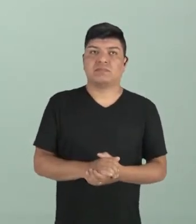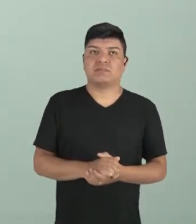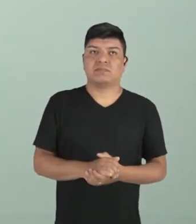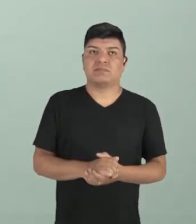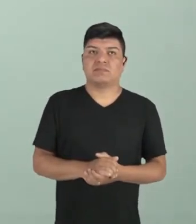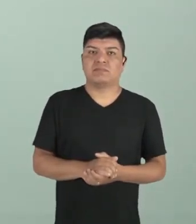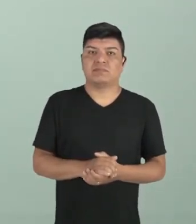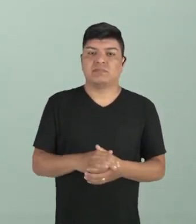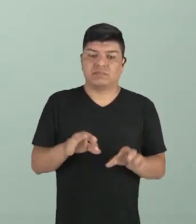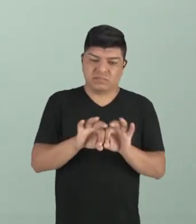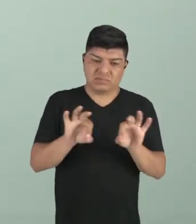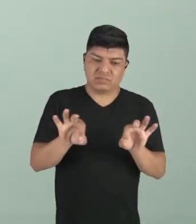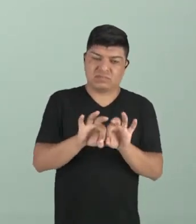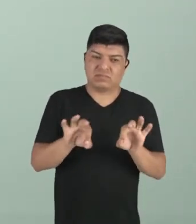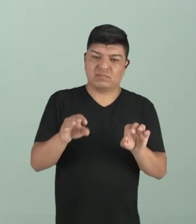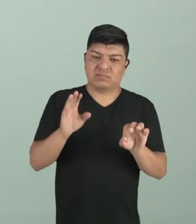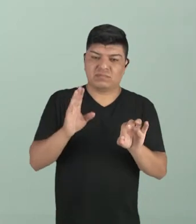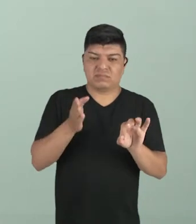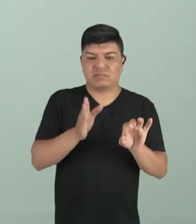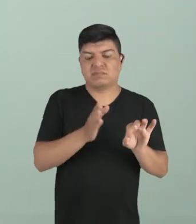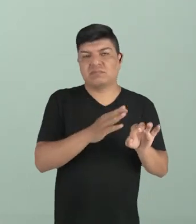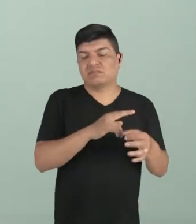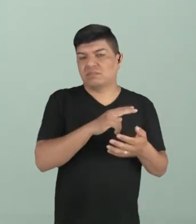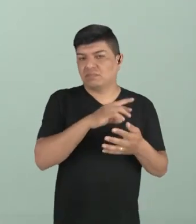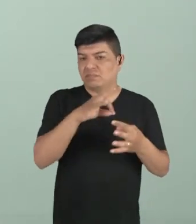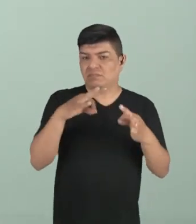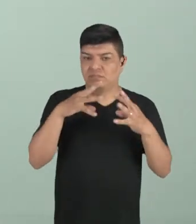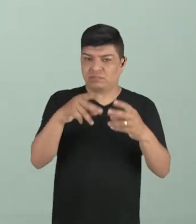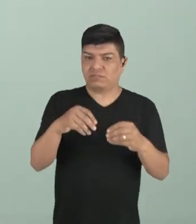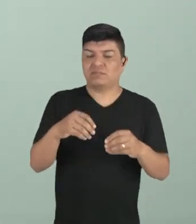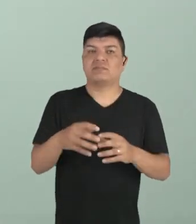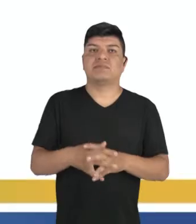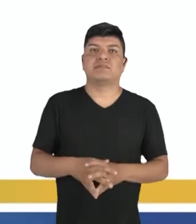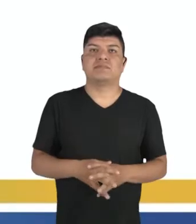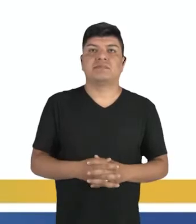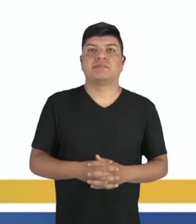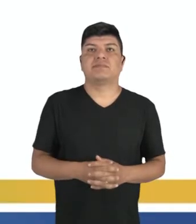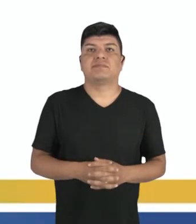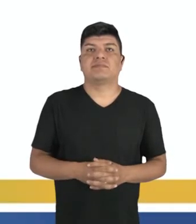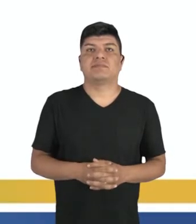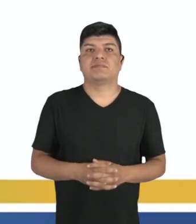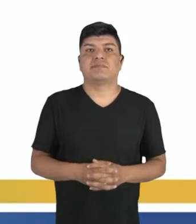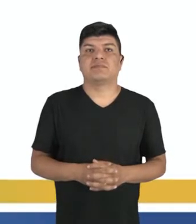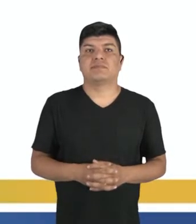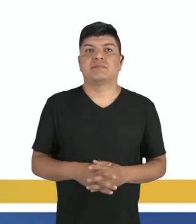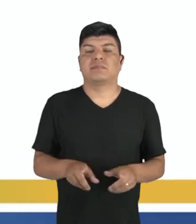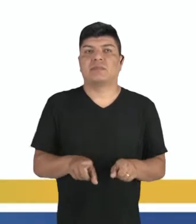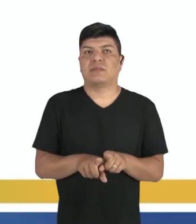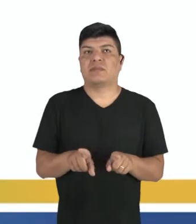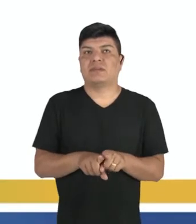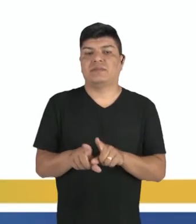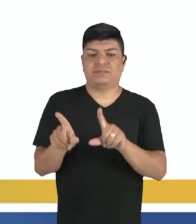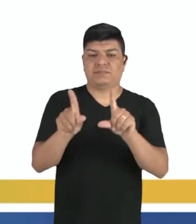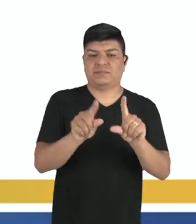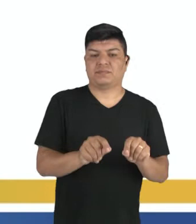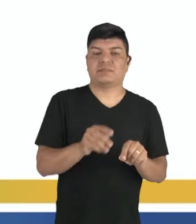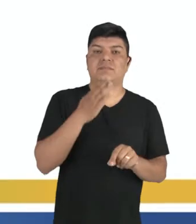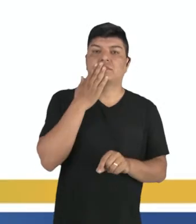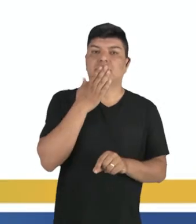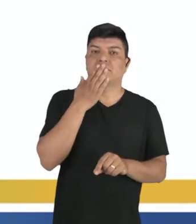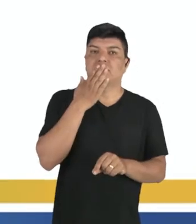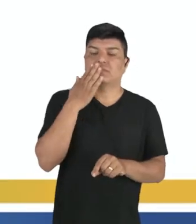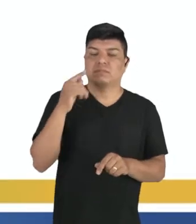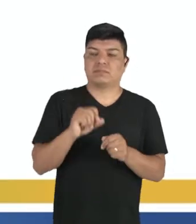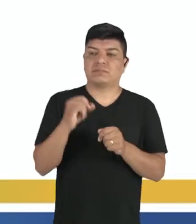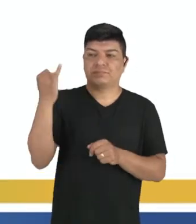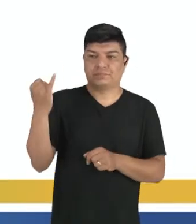As salsichas, calabresas, toscana, enfim, tudo isso que é processado, tá? E aí também a redução de açúcar, ligada à